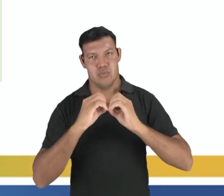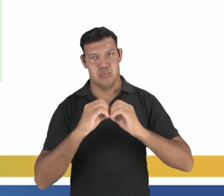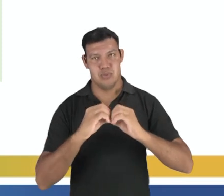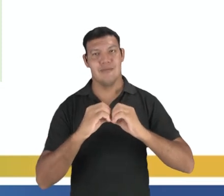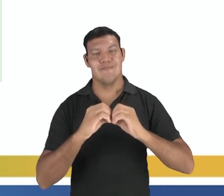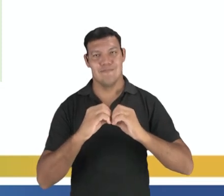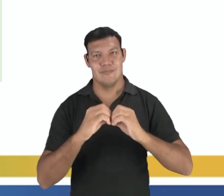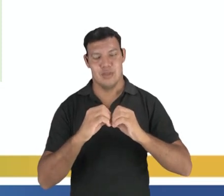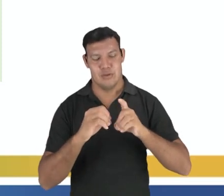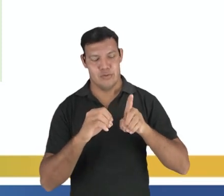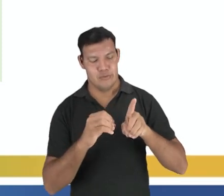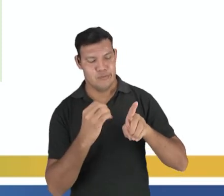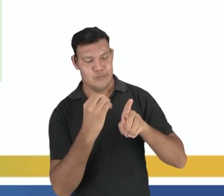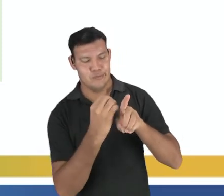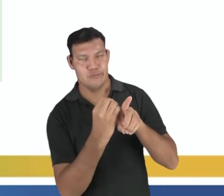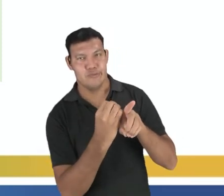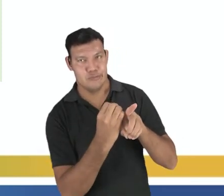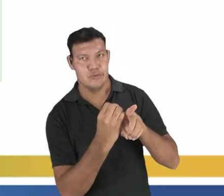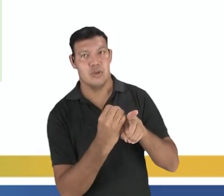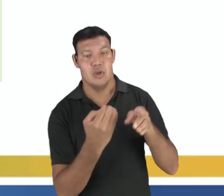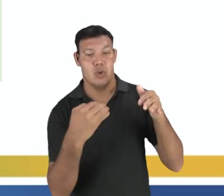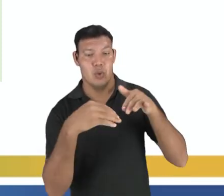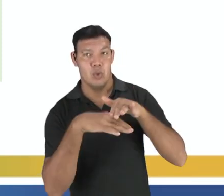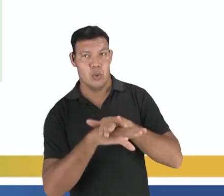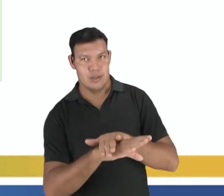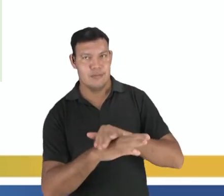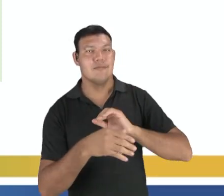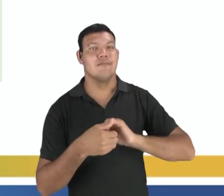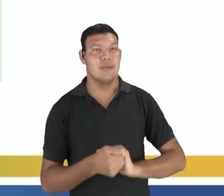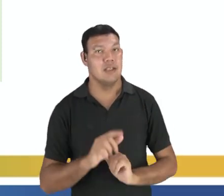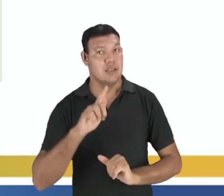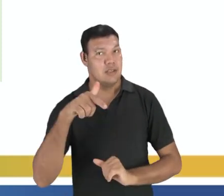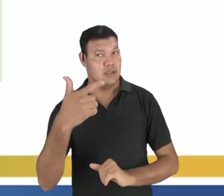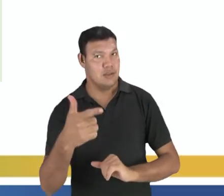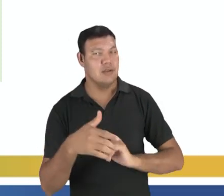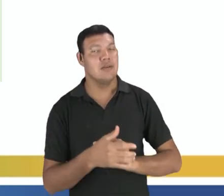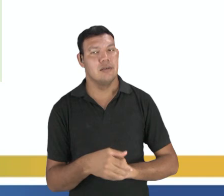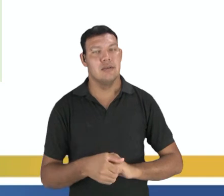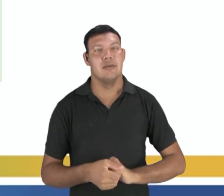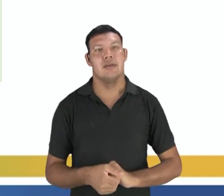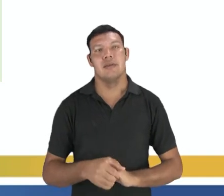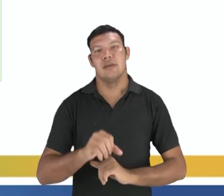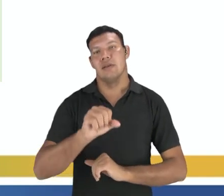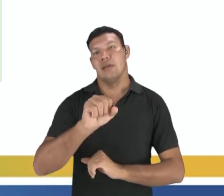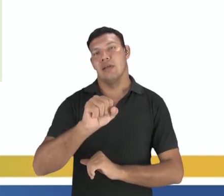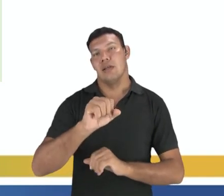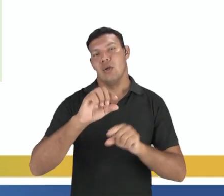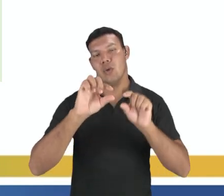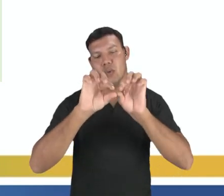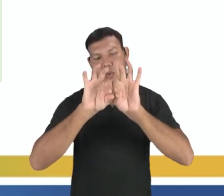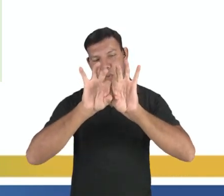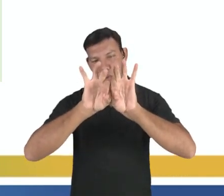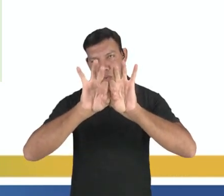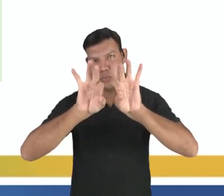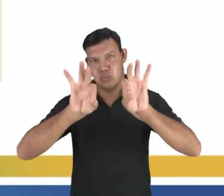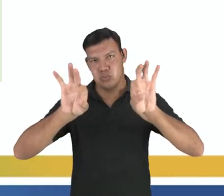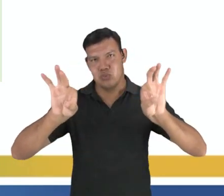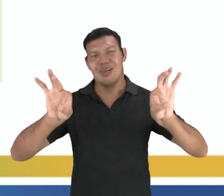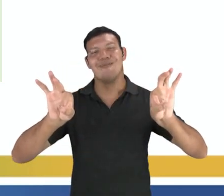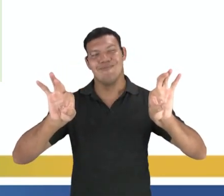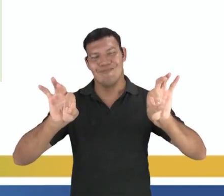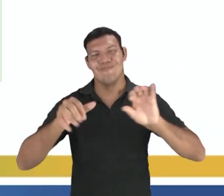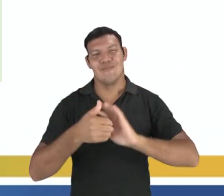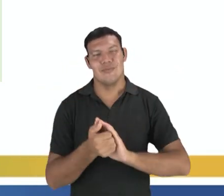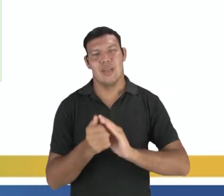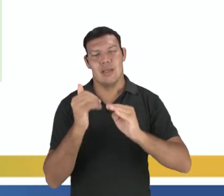ser produzidos nos testículos e vão ser armazenados, nos canais seminíferos, vão ficar armazenados ali acima